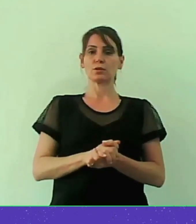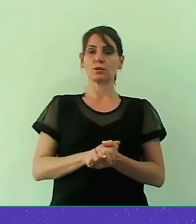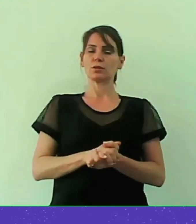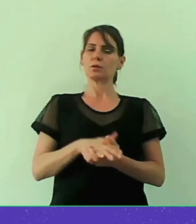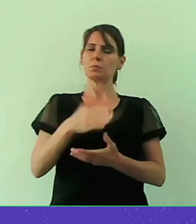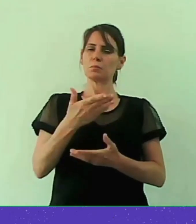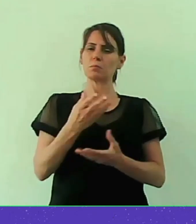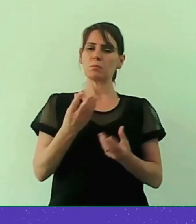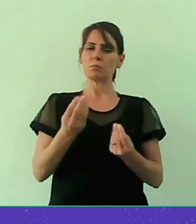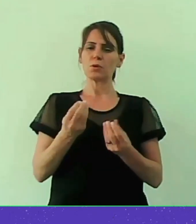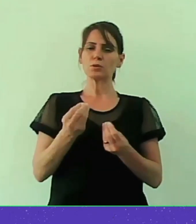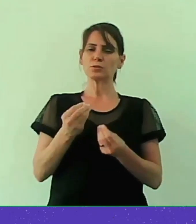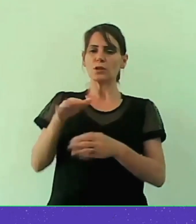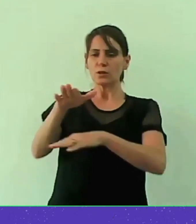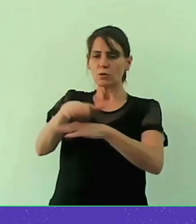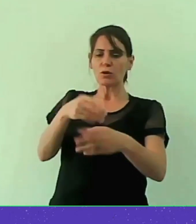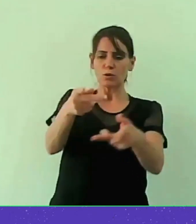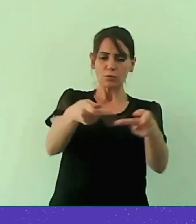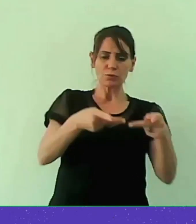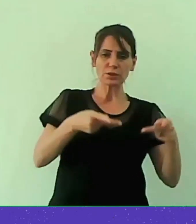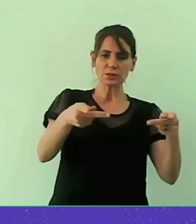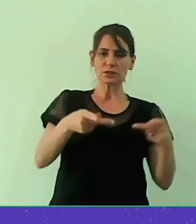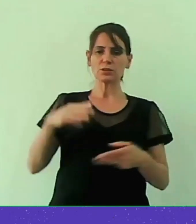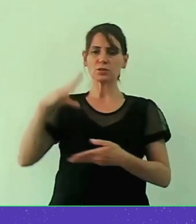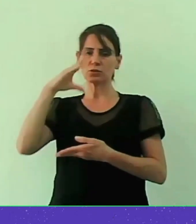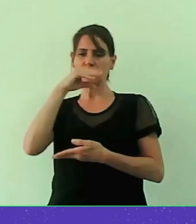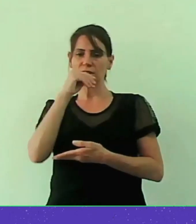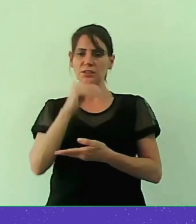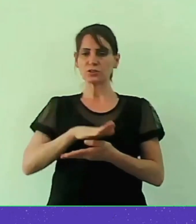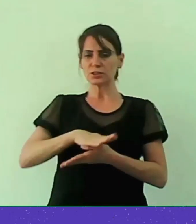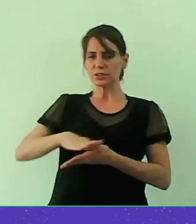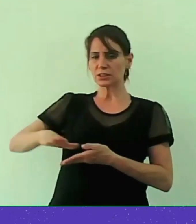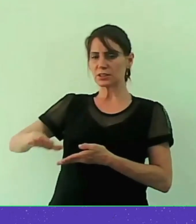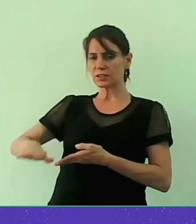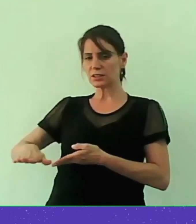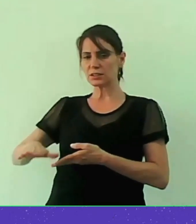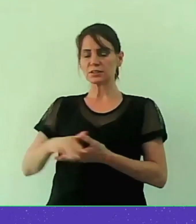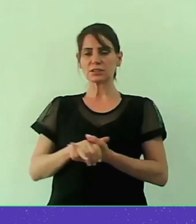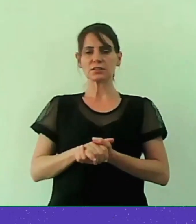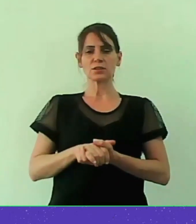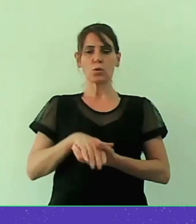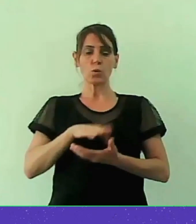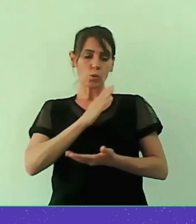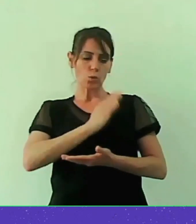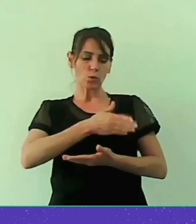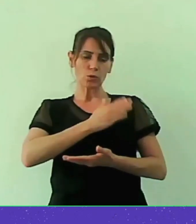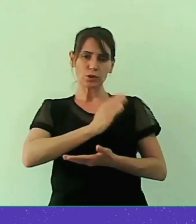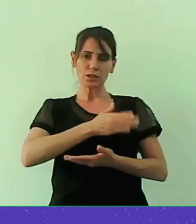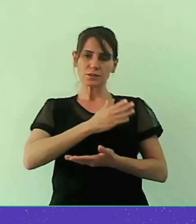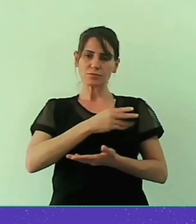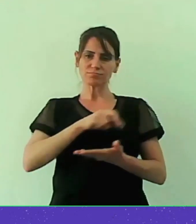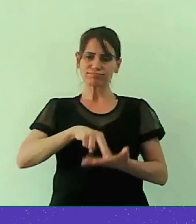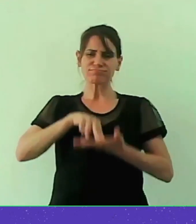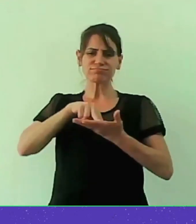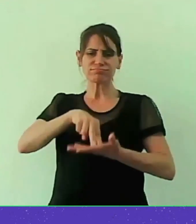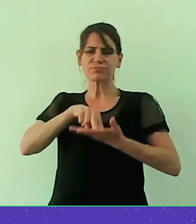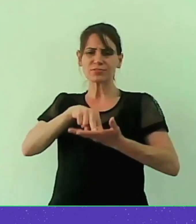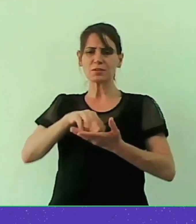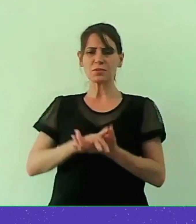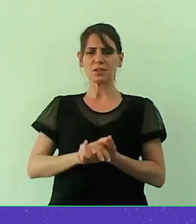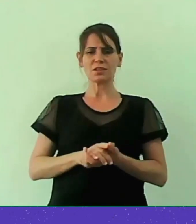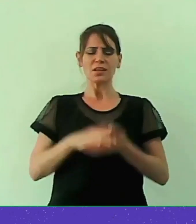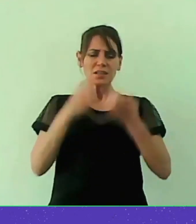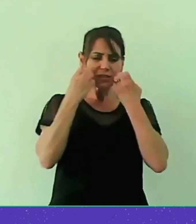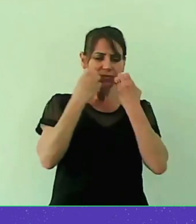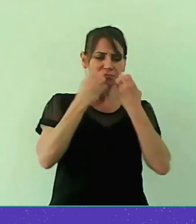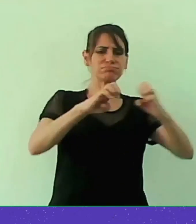muitos adolescentes, até crianças, com o coração dispostos para saírem às ruas e pregar o